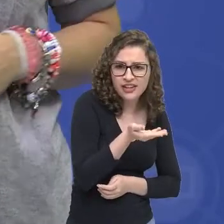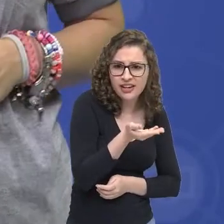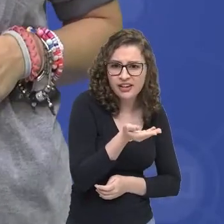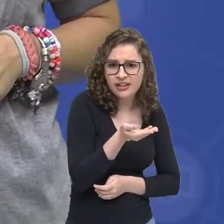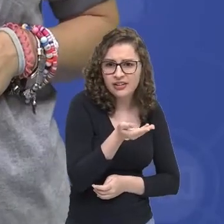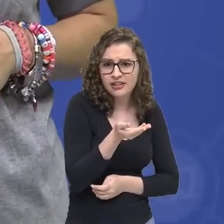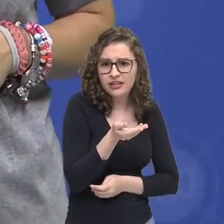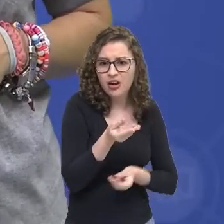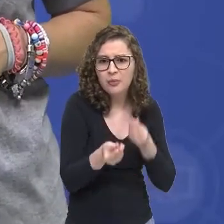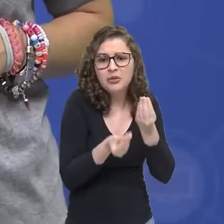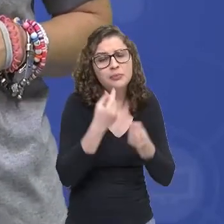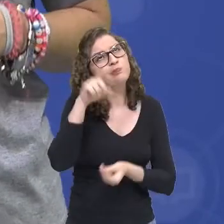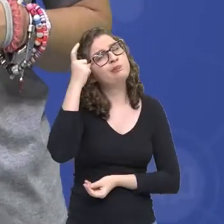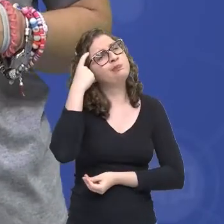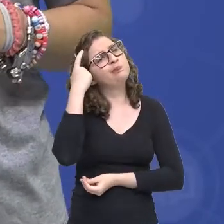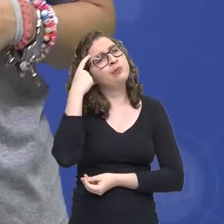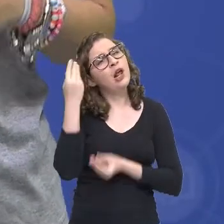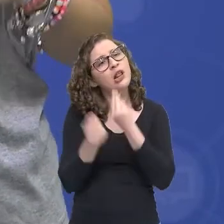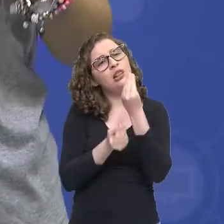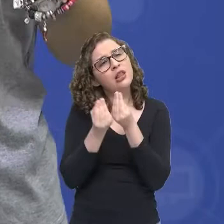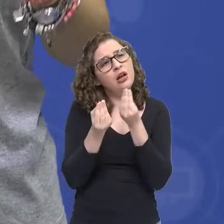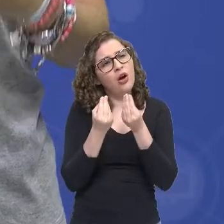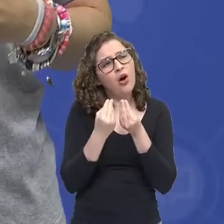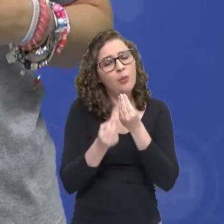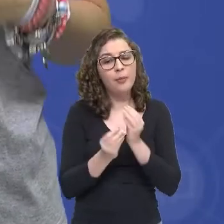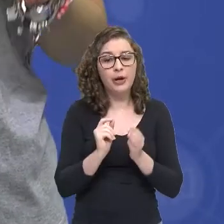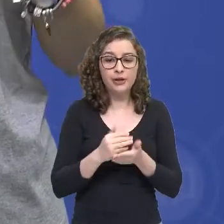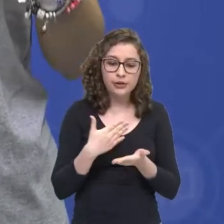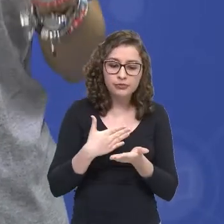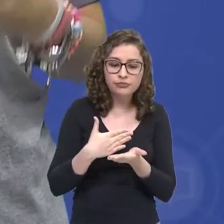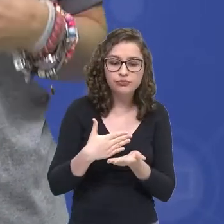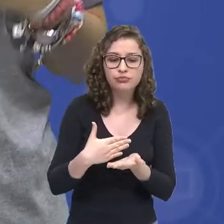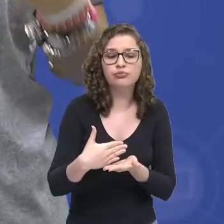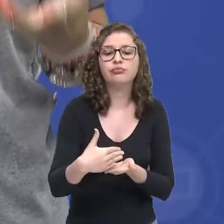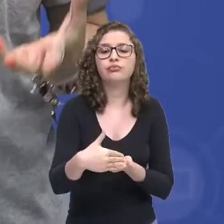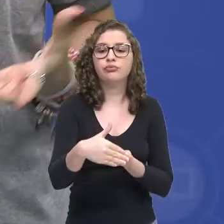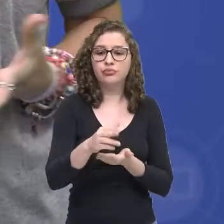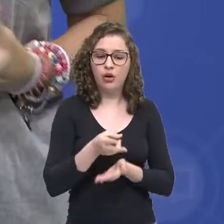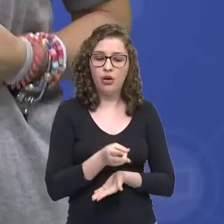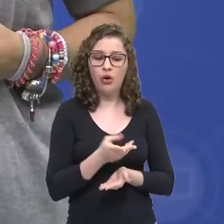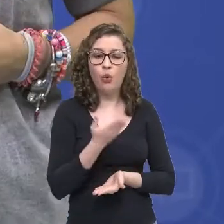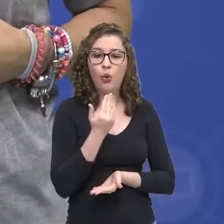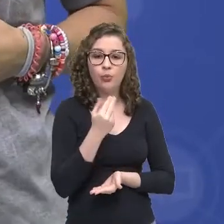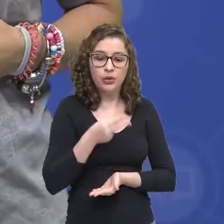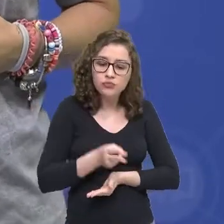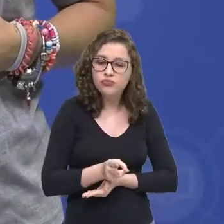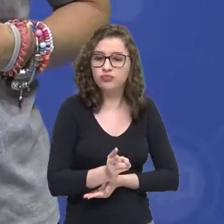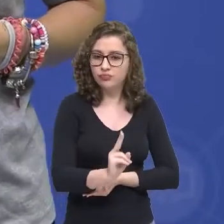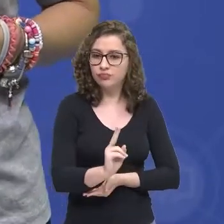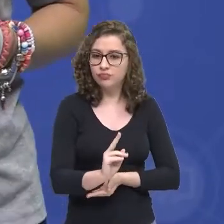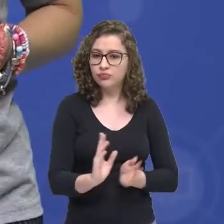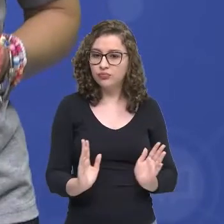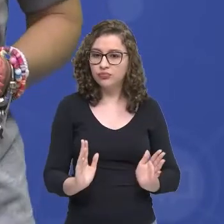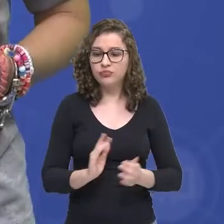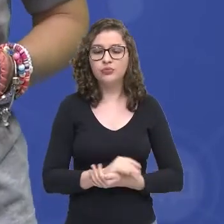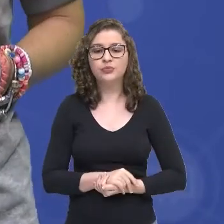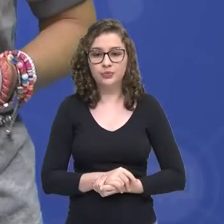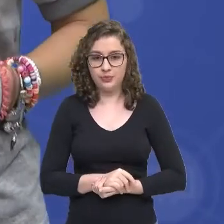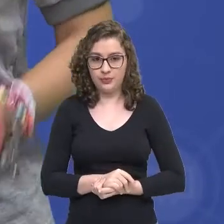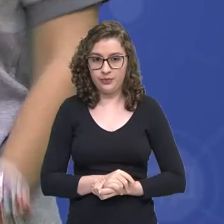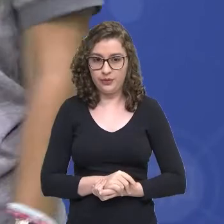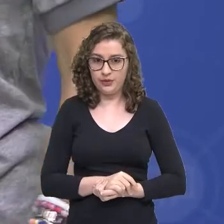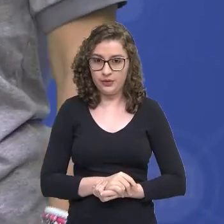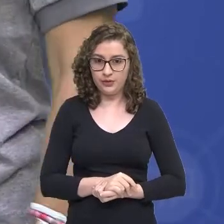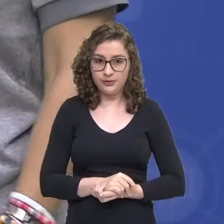isso eu também tenho que pensar para poder ter um tempo de durabilidade maior, né, para esse alimento.